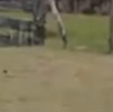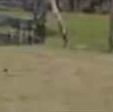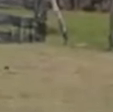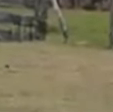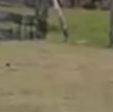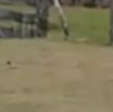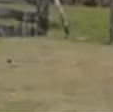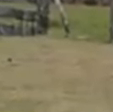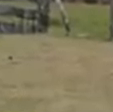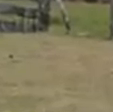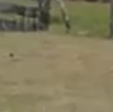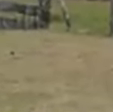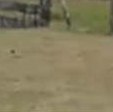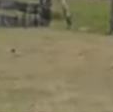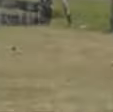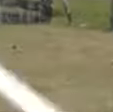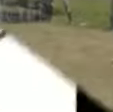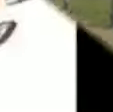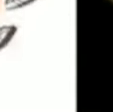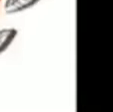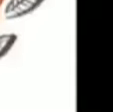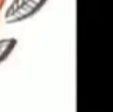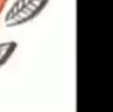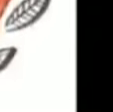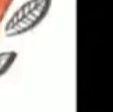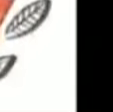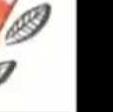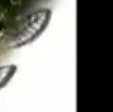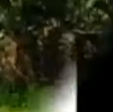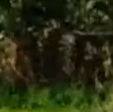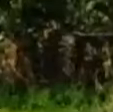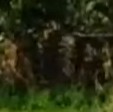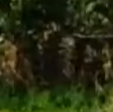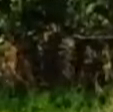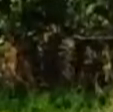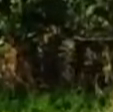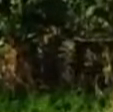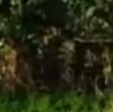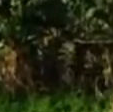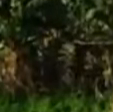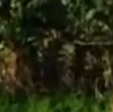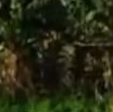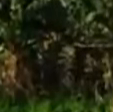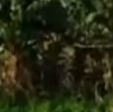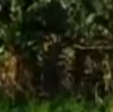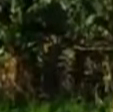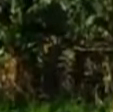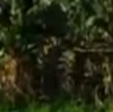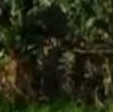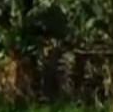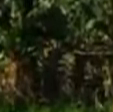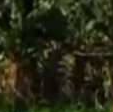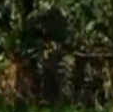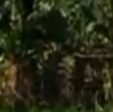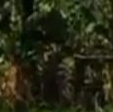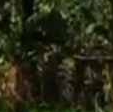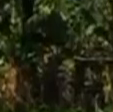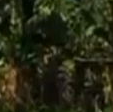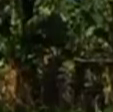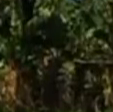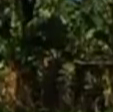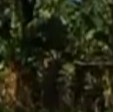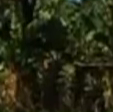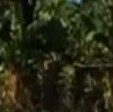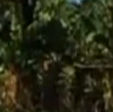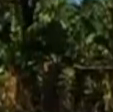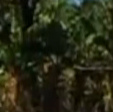Vento gelado batendo em meu rosto, me diz que é agosto, florada do vento. O sertão diz